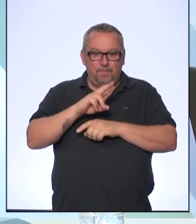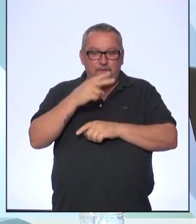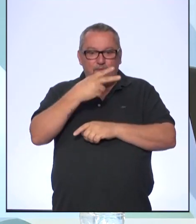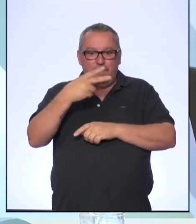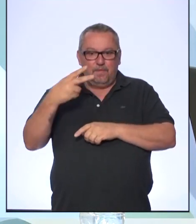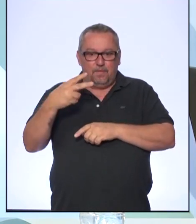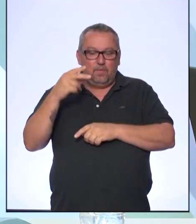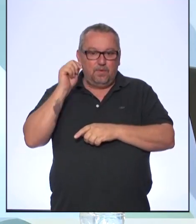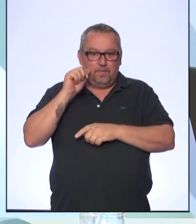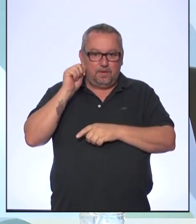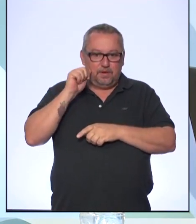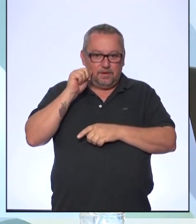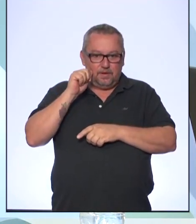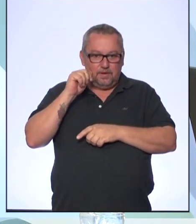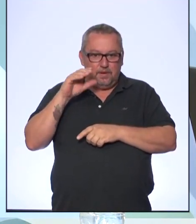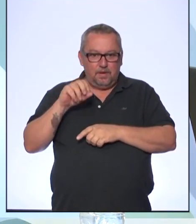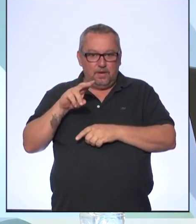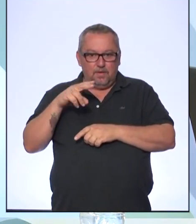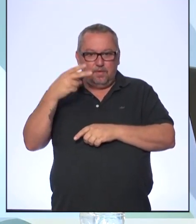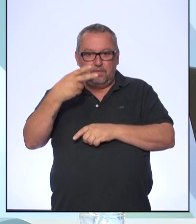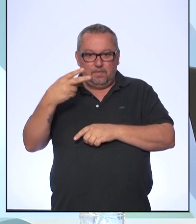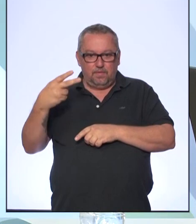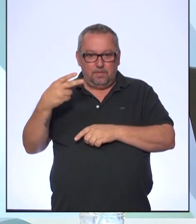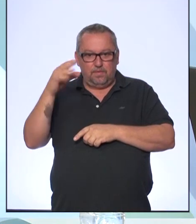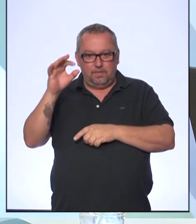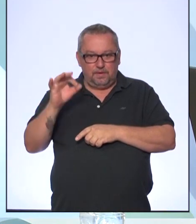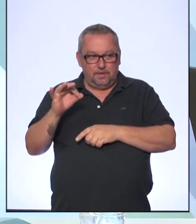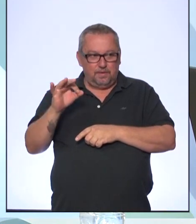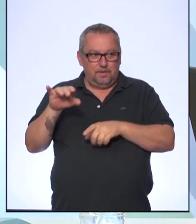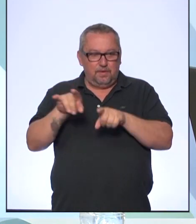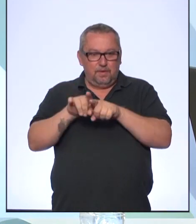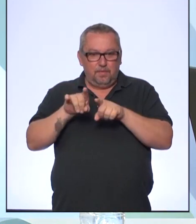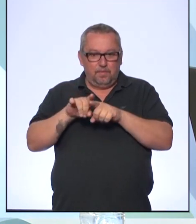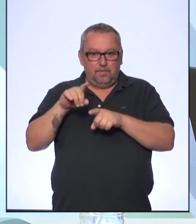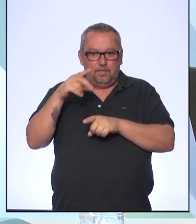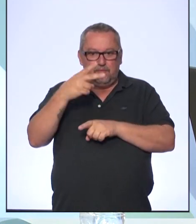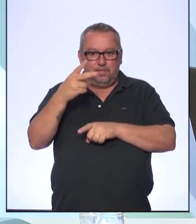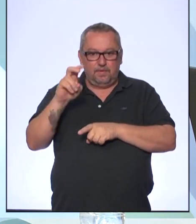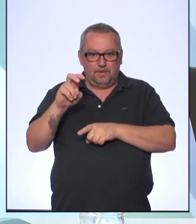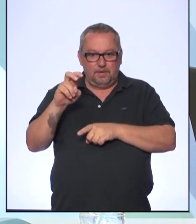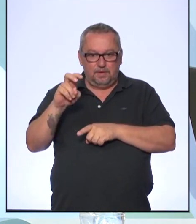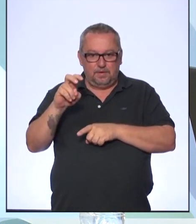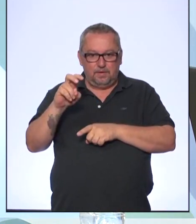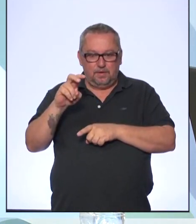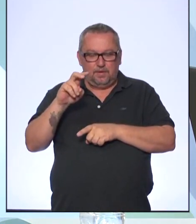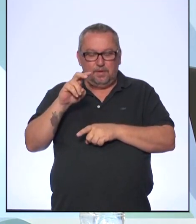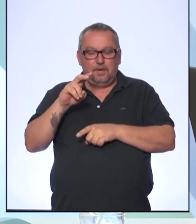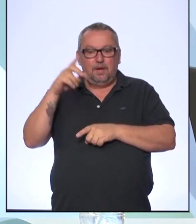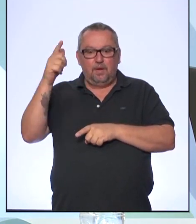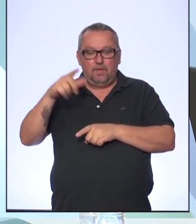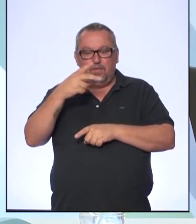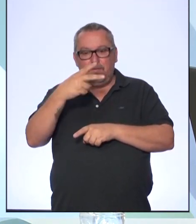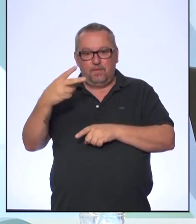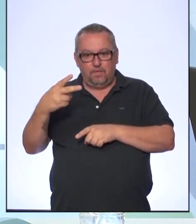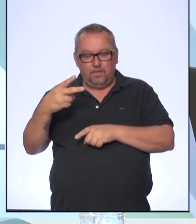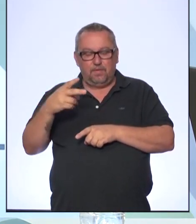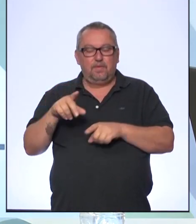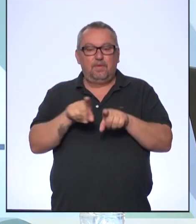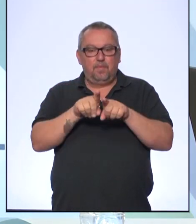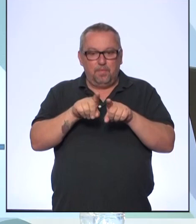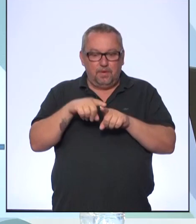22 meninas. O Cauê, 22%. A Larissa, 25%. A Bárbara, 22%.